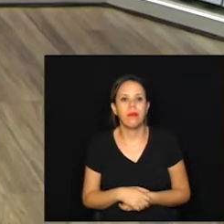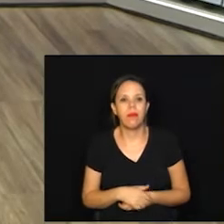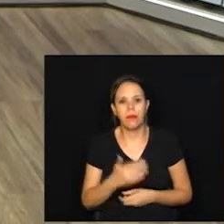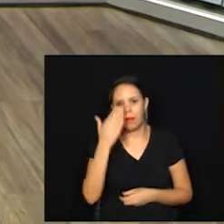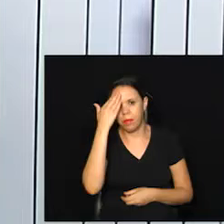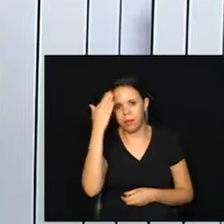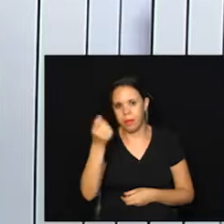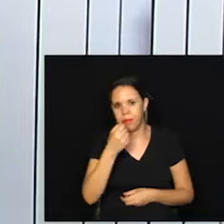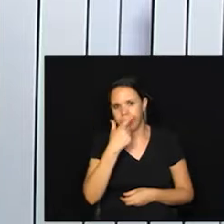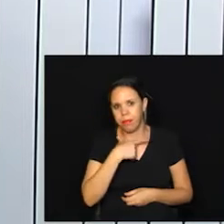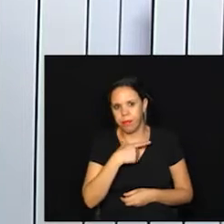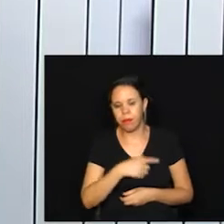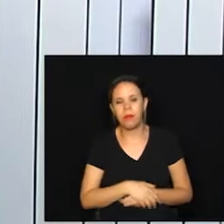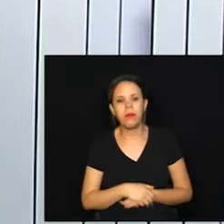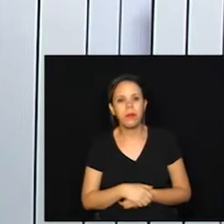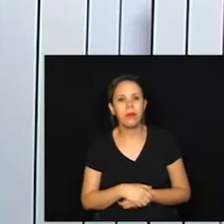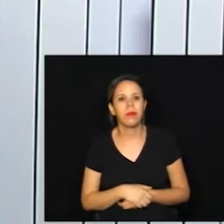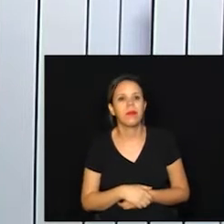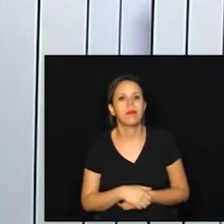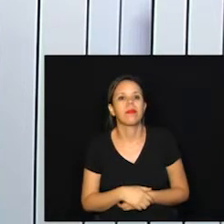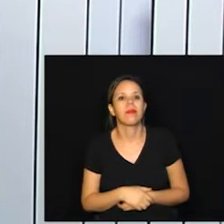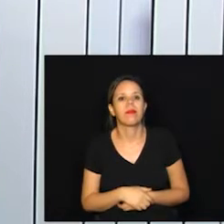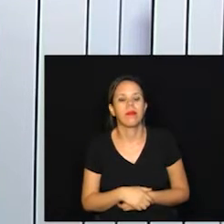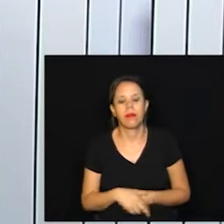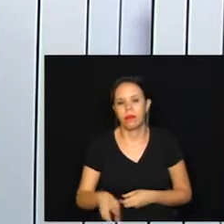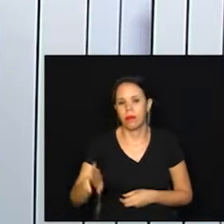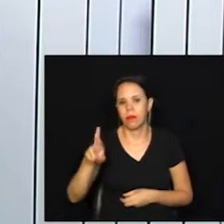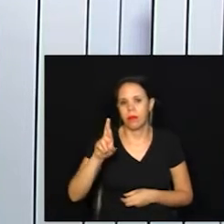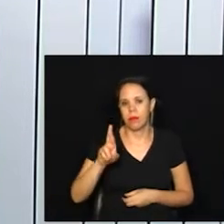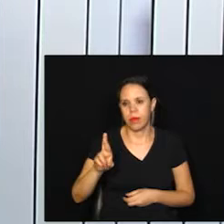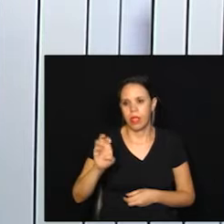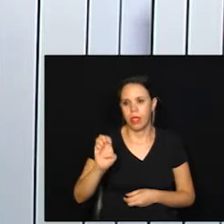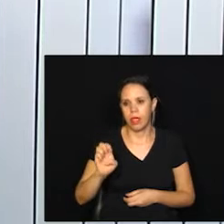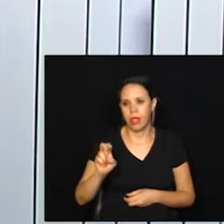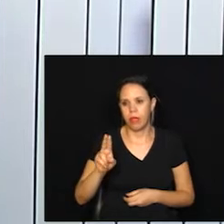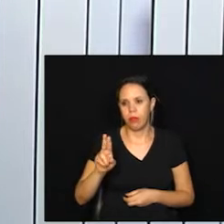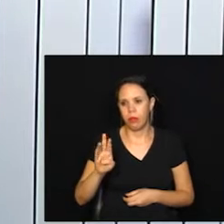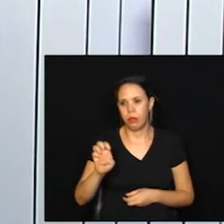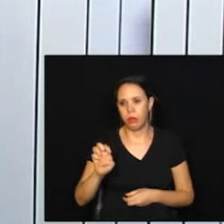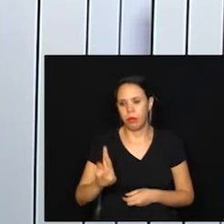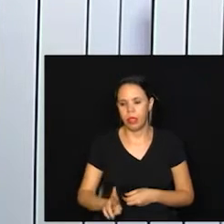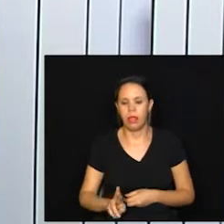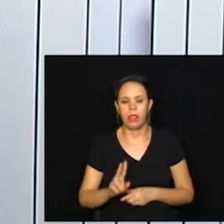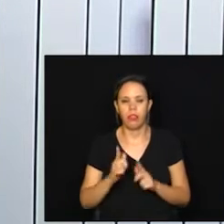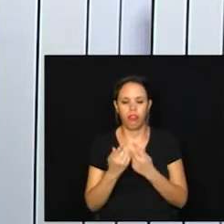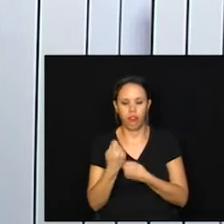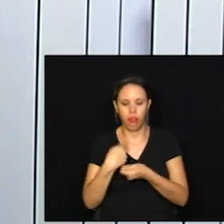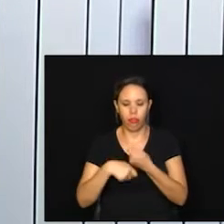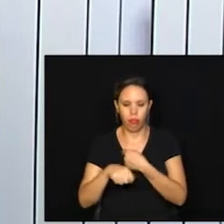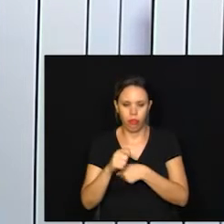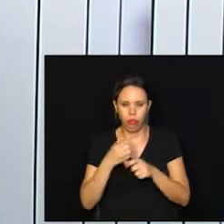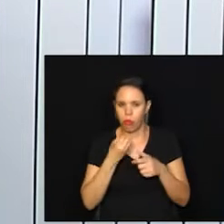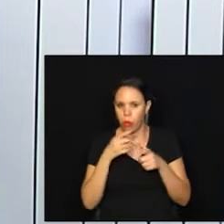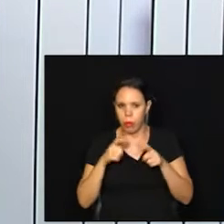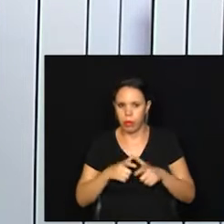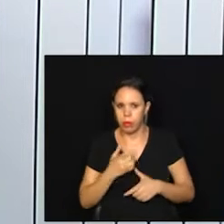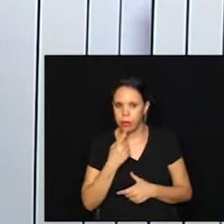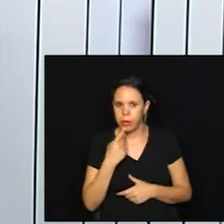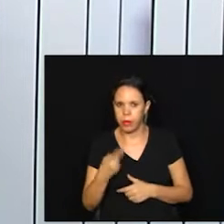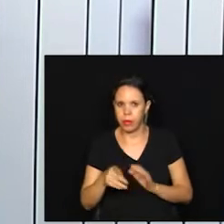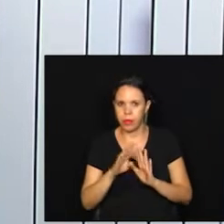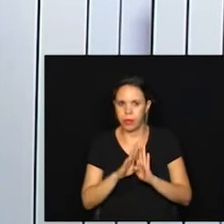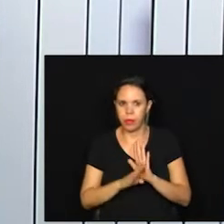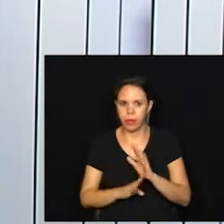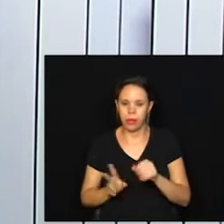Muito obrigado, Rubens Morelli, também ao Reuber Boschini, ele que é gestor do Bom Prato aqui de Campinas. Um programa